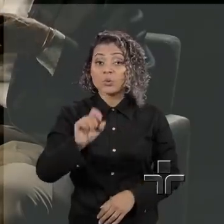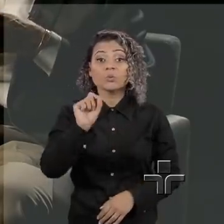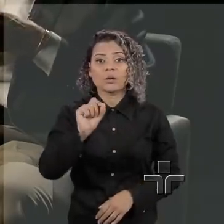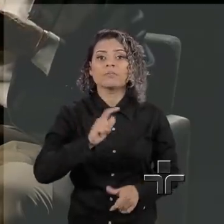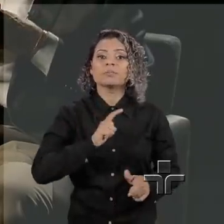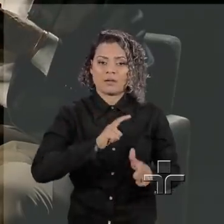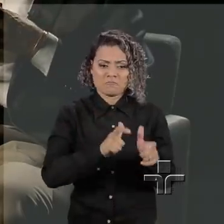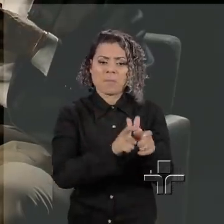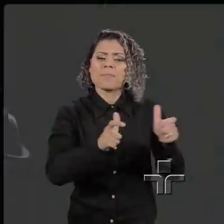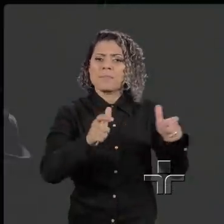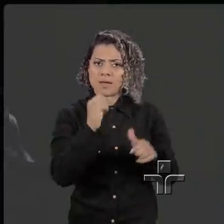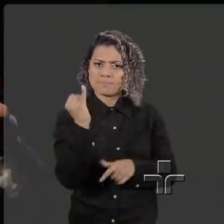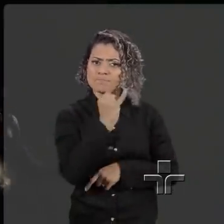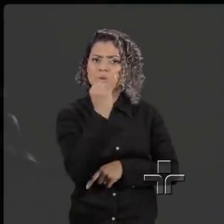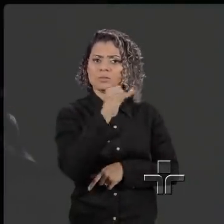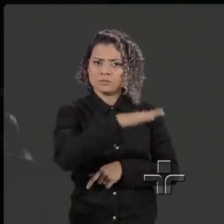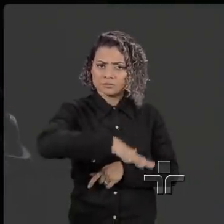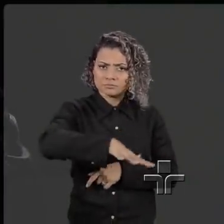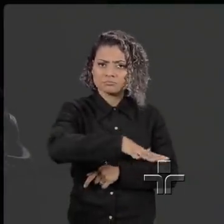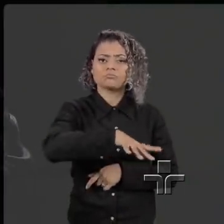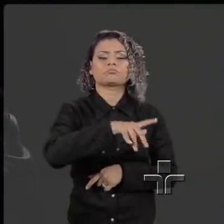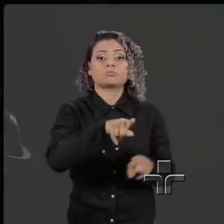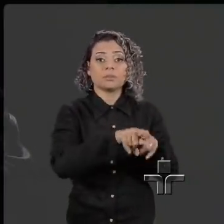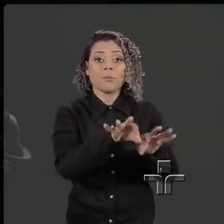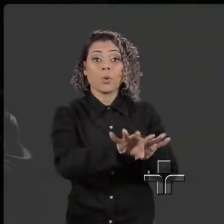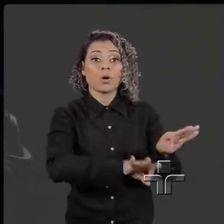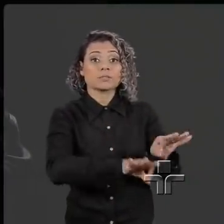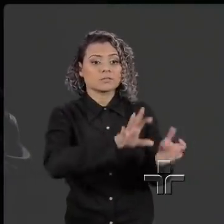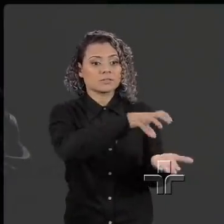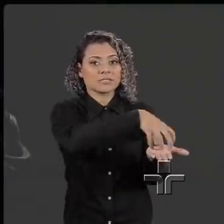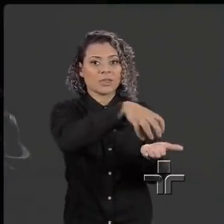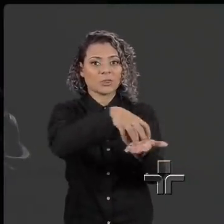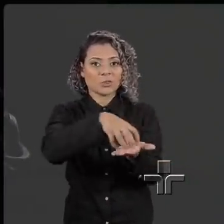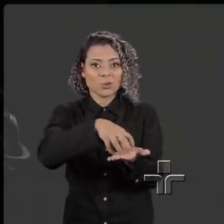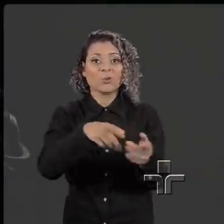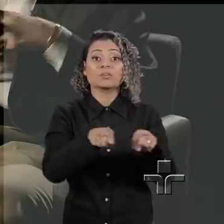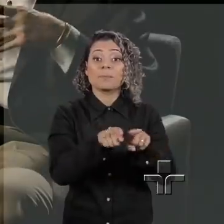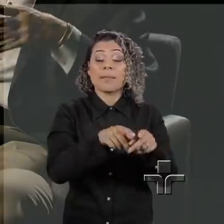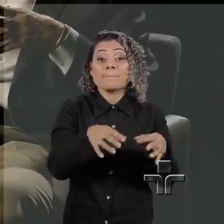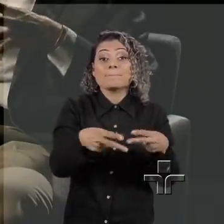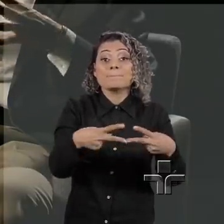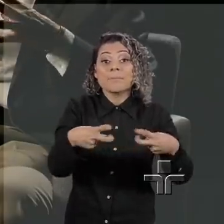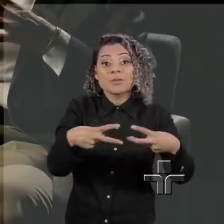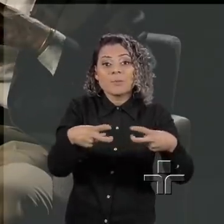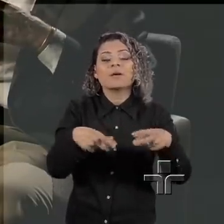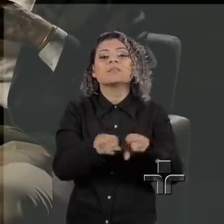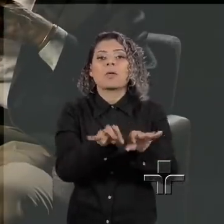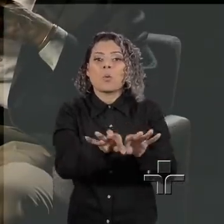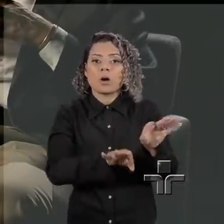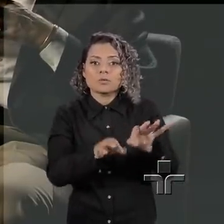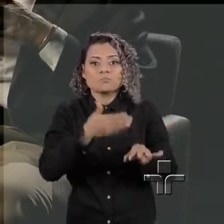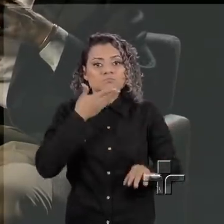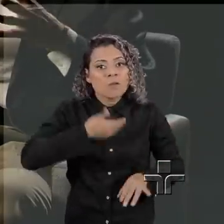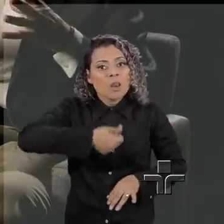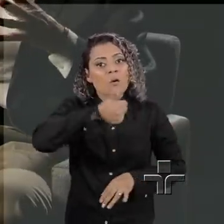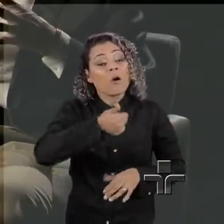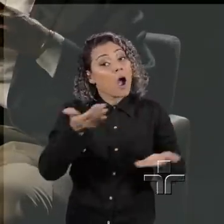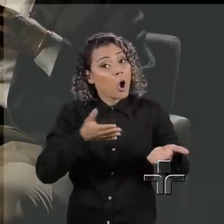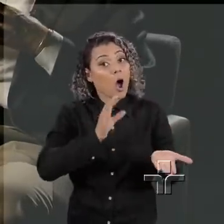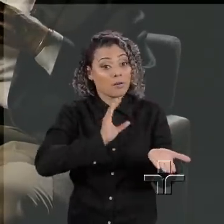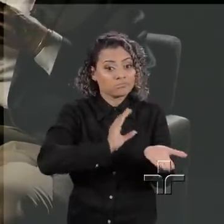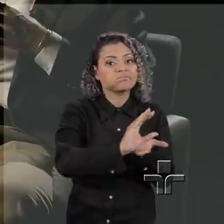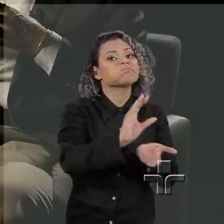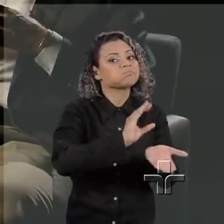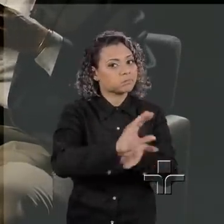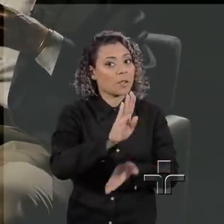um crescimento importante, né, a partir da reorganização do setor, reorganização da Petrobras, e é um setor que está investindo vários